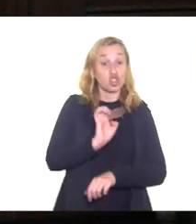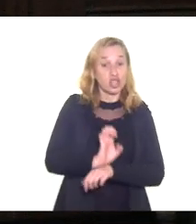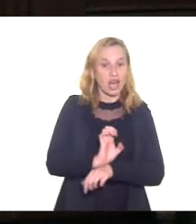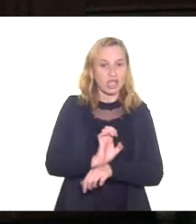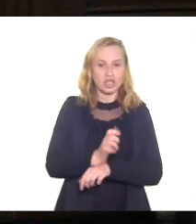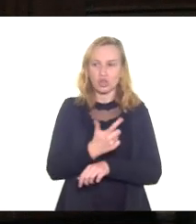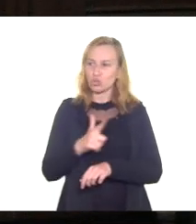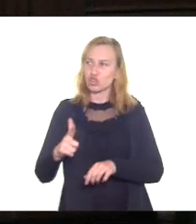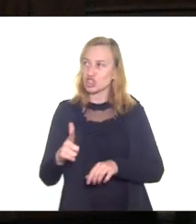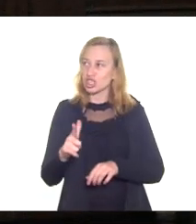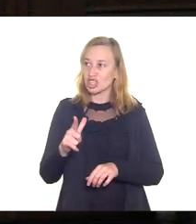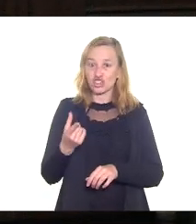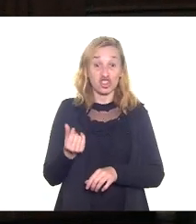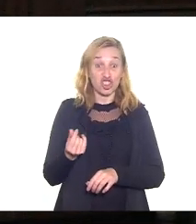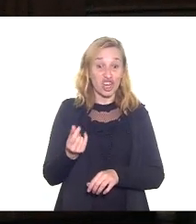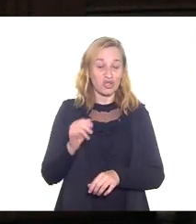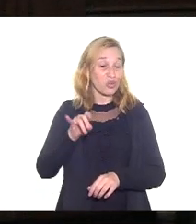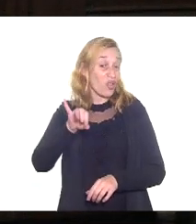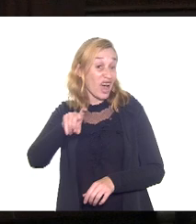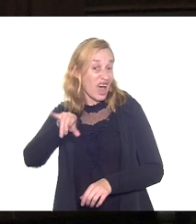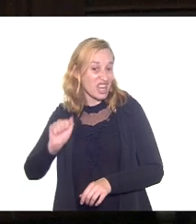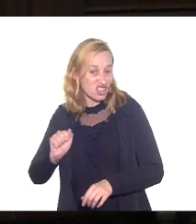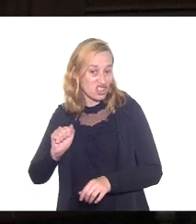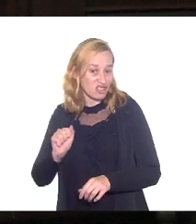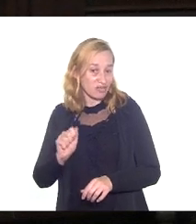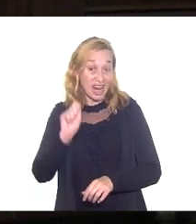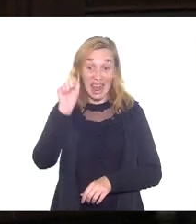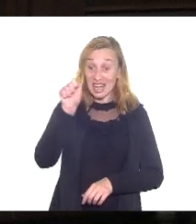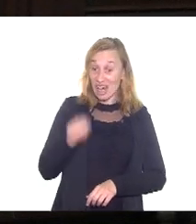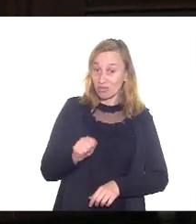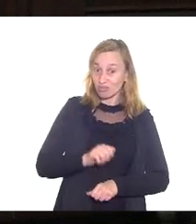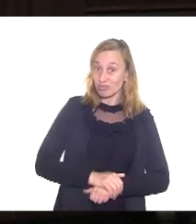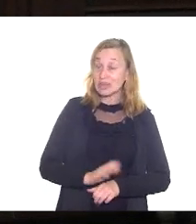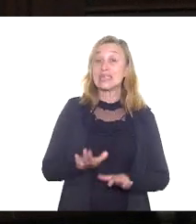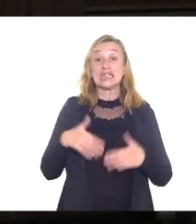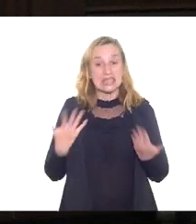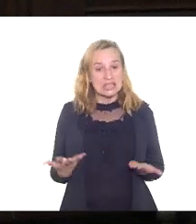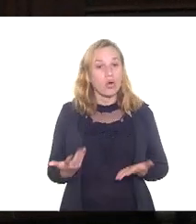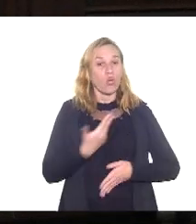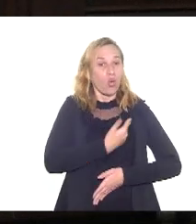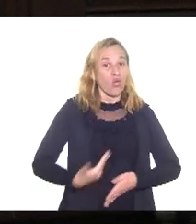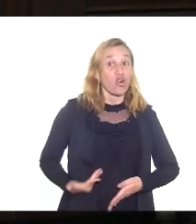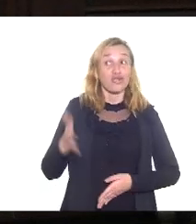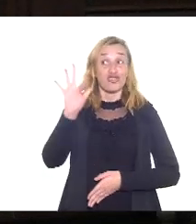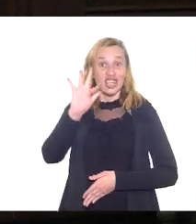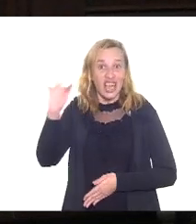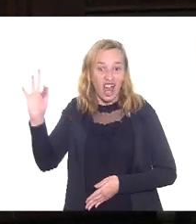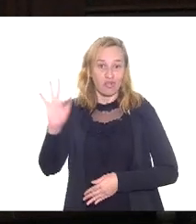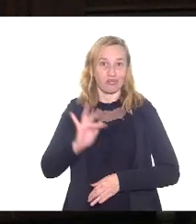tinha caixa para fazer o leilão. Então, o governo federal